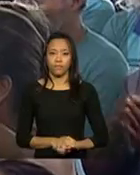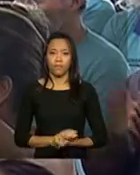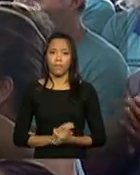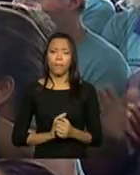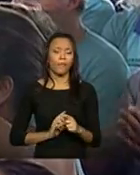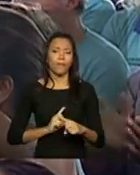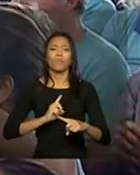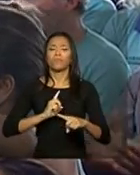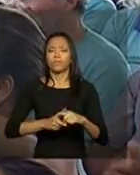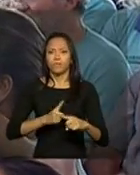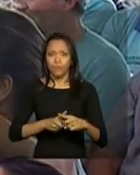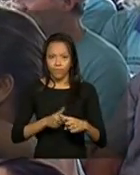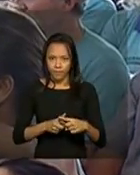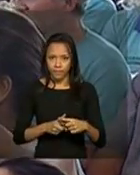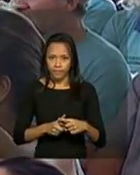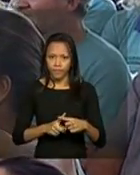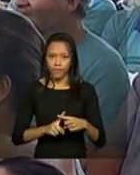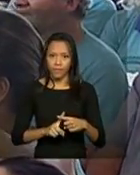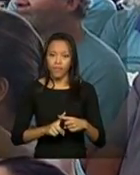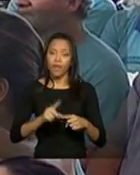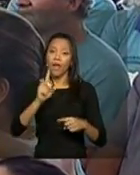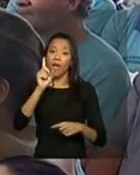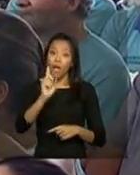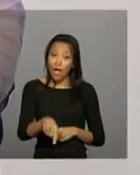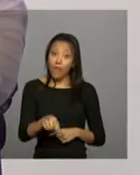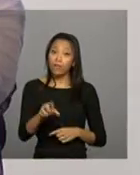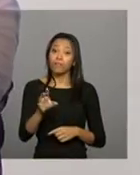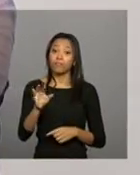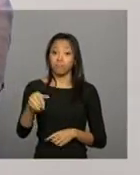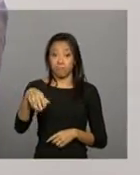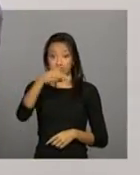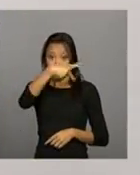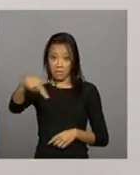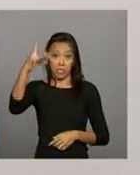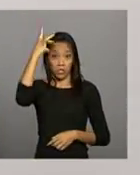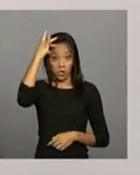Porque uma determinação da presidenta Dilma